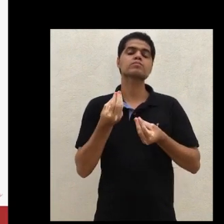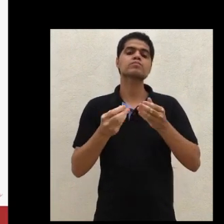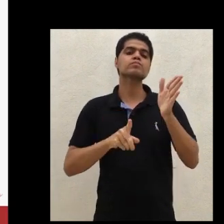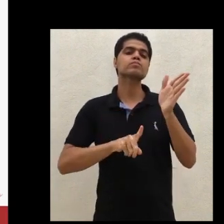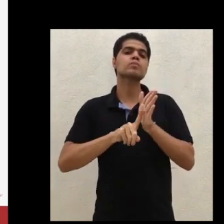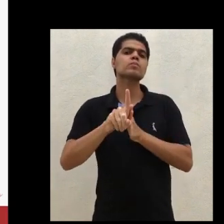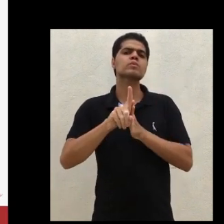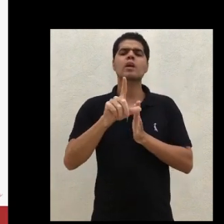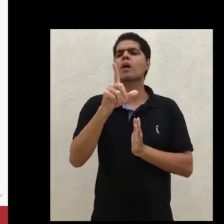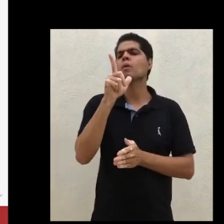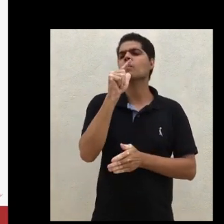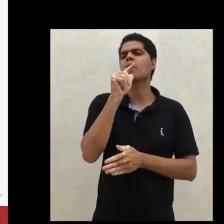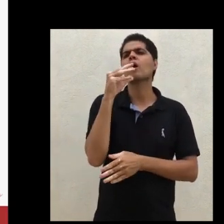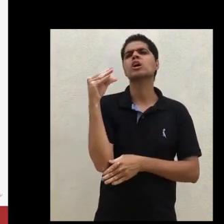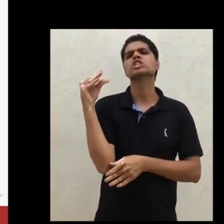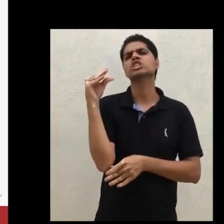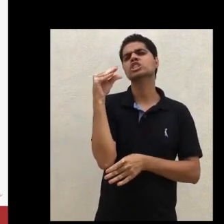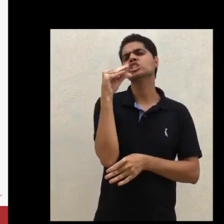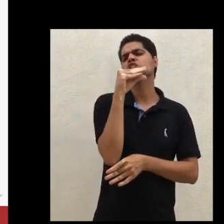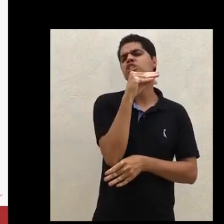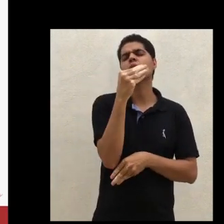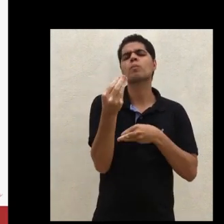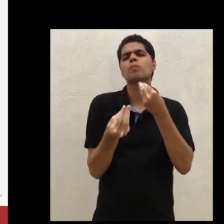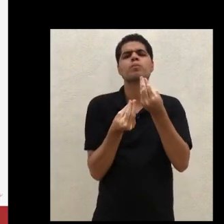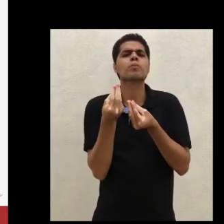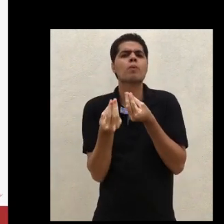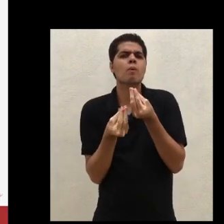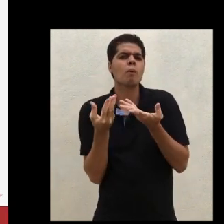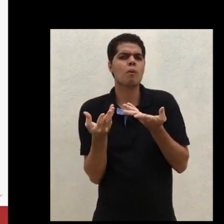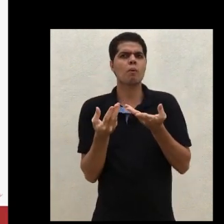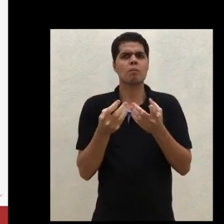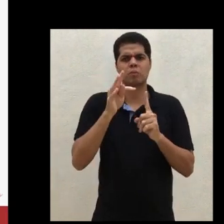O que é uma água quente?